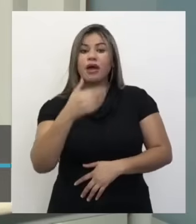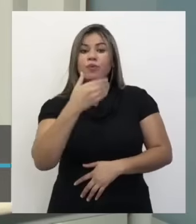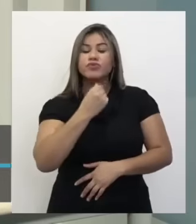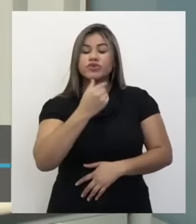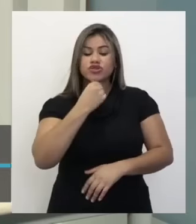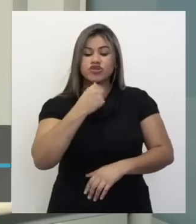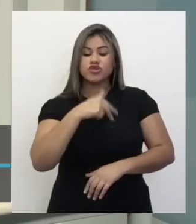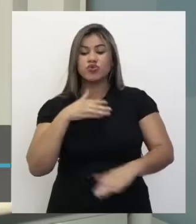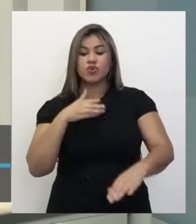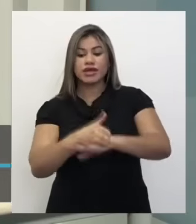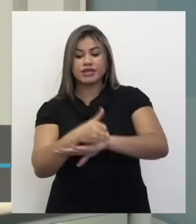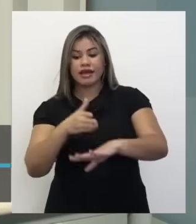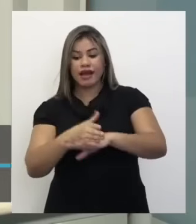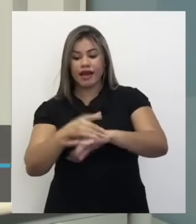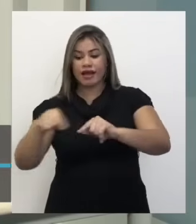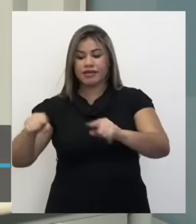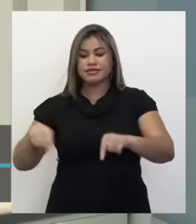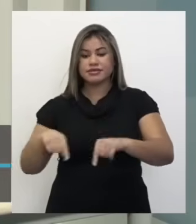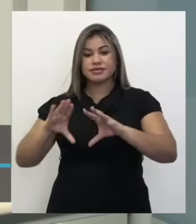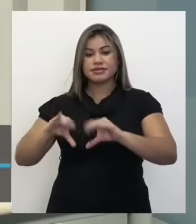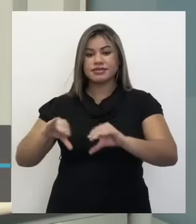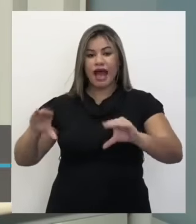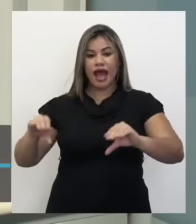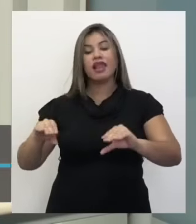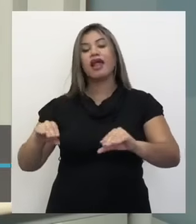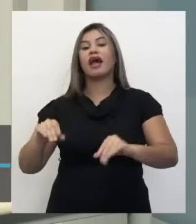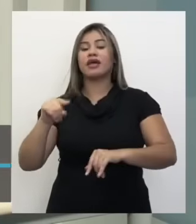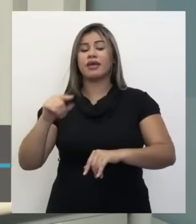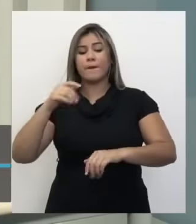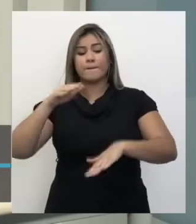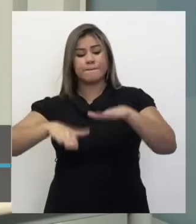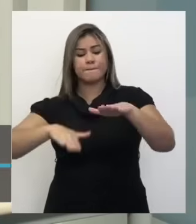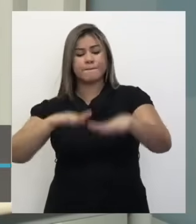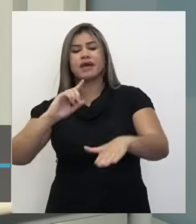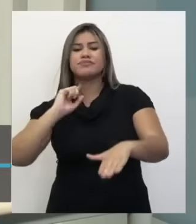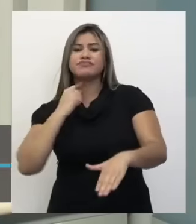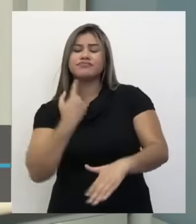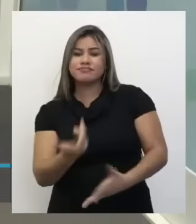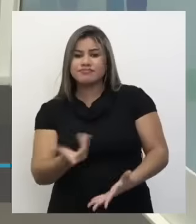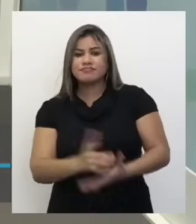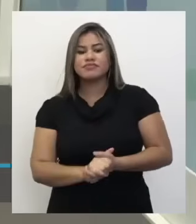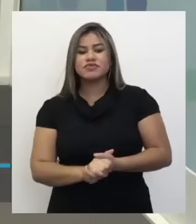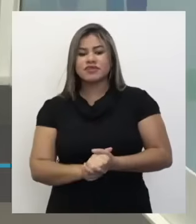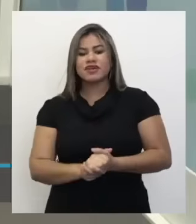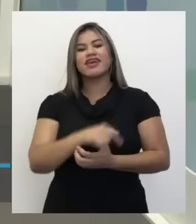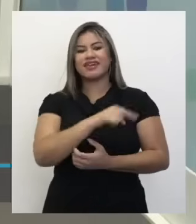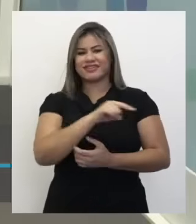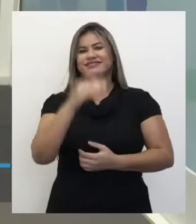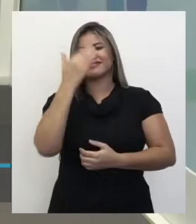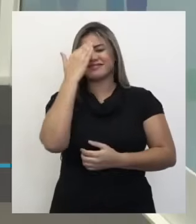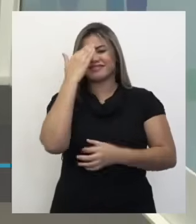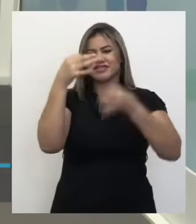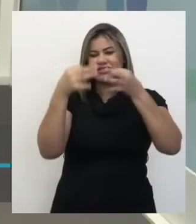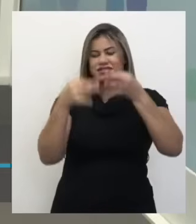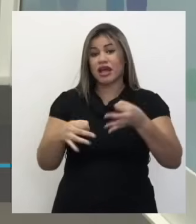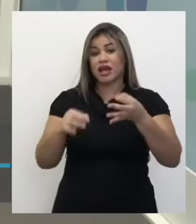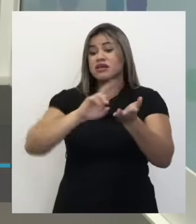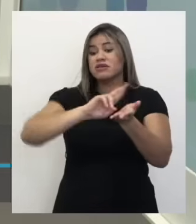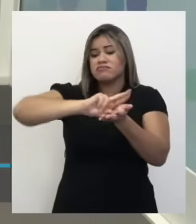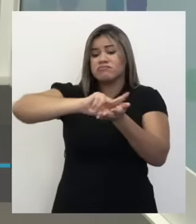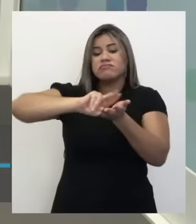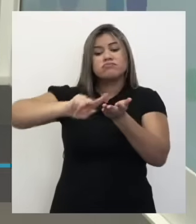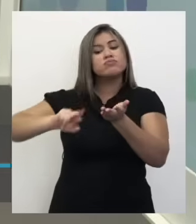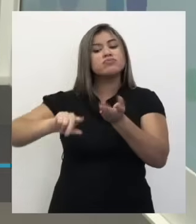pé sujo. Porque, na verdade, ela chama e ele acaba tendo que ir, né? Eu acho que eles conseguiram entender bem. E os elementos? Alguém citou